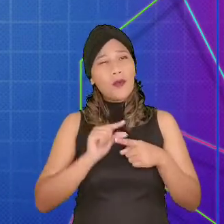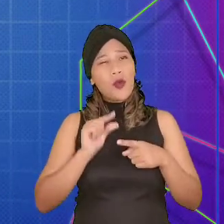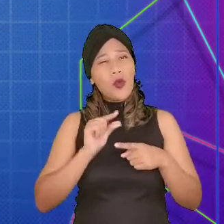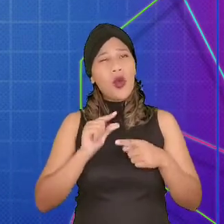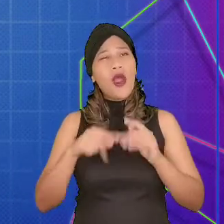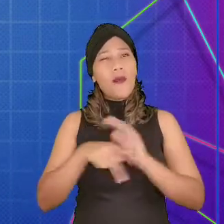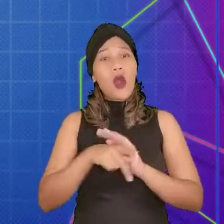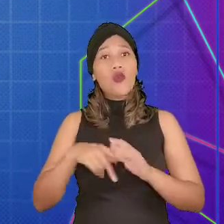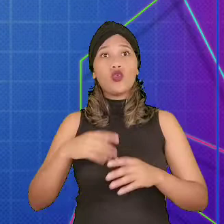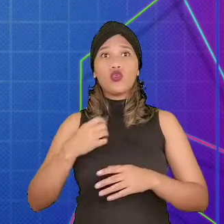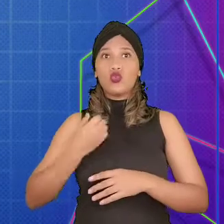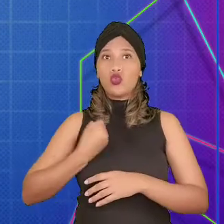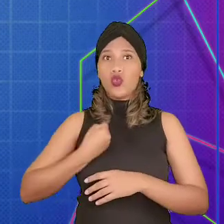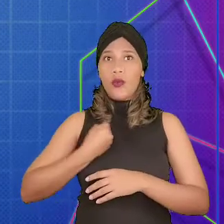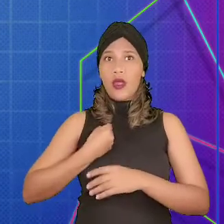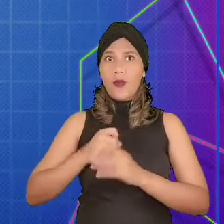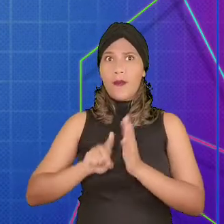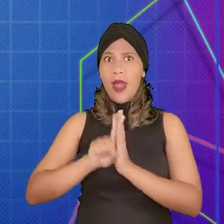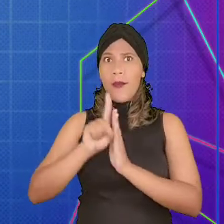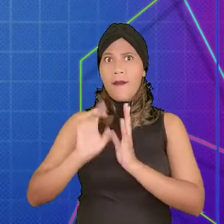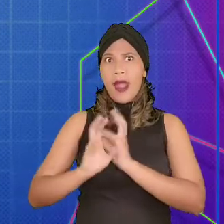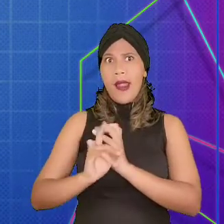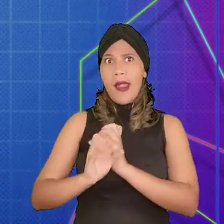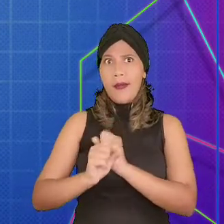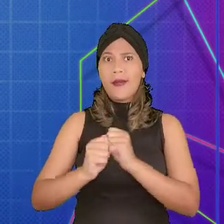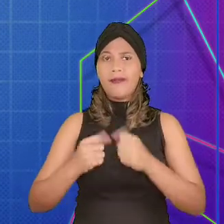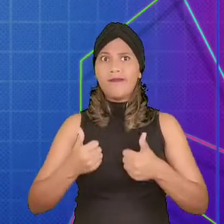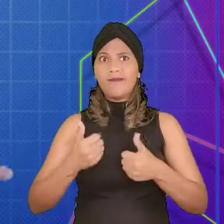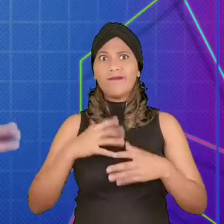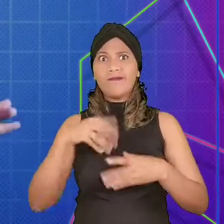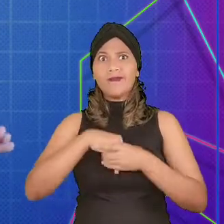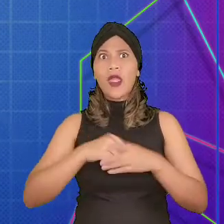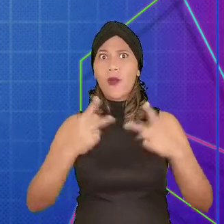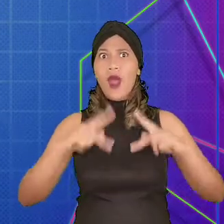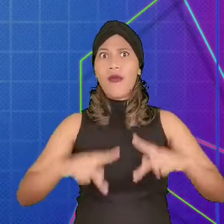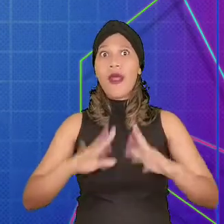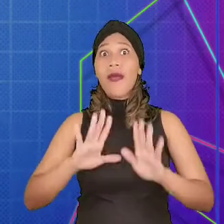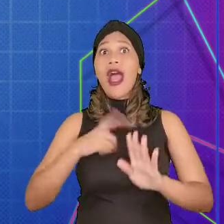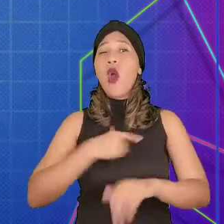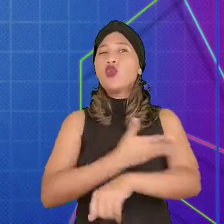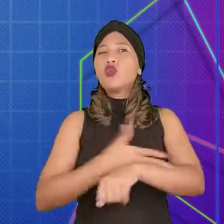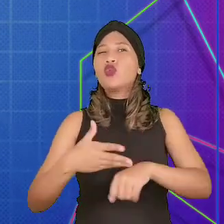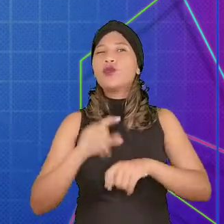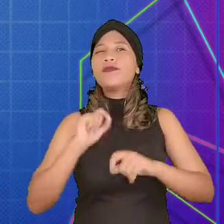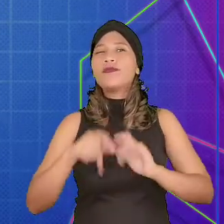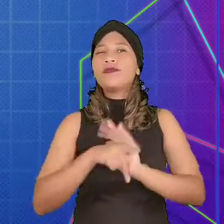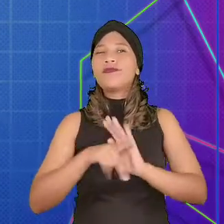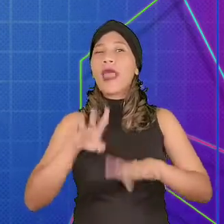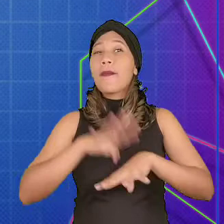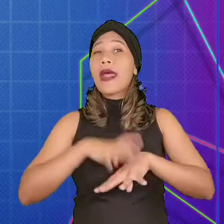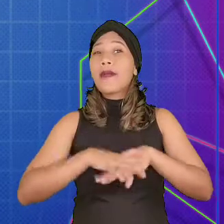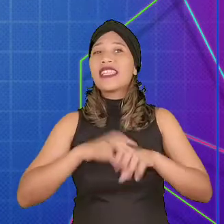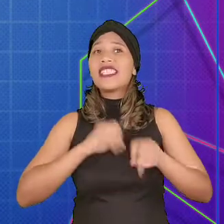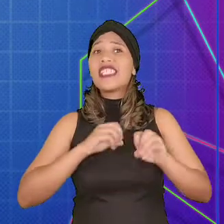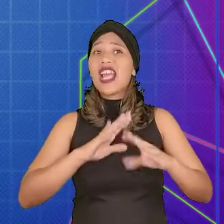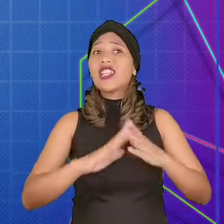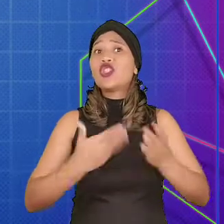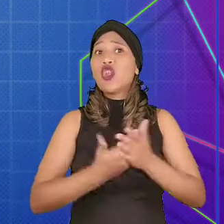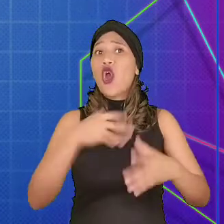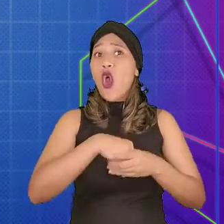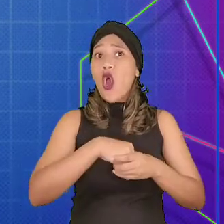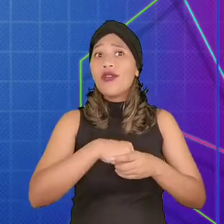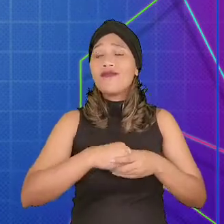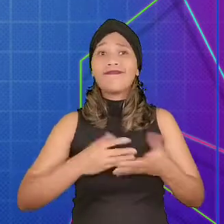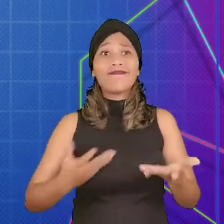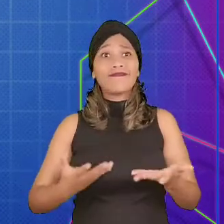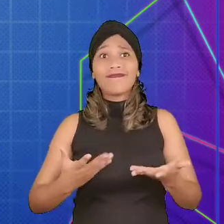que os números estão muito presentes na programação. Porém, as pessoas também estão acostumadas com uma matemática que é ensinada na